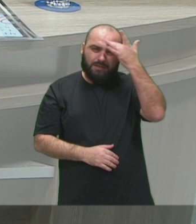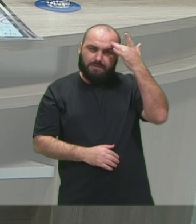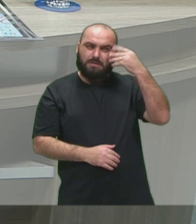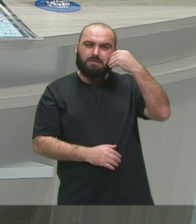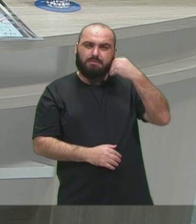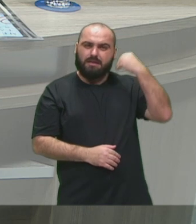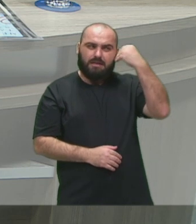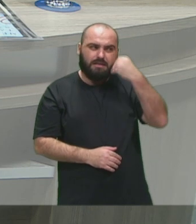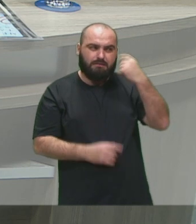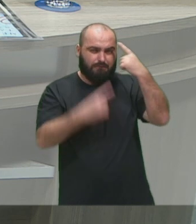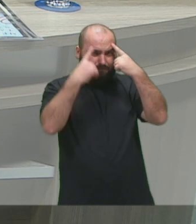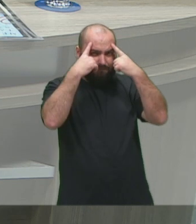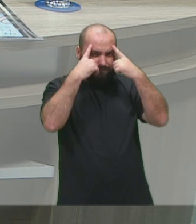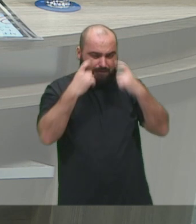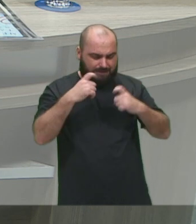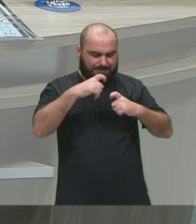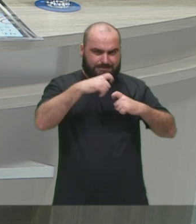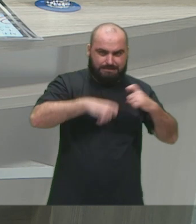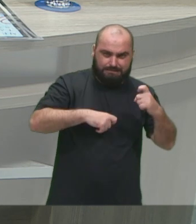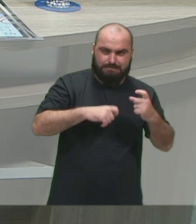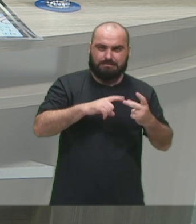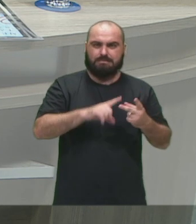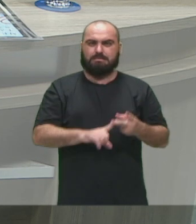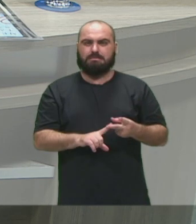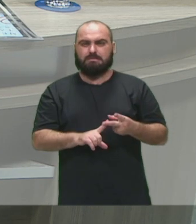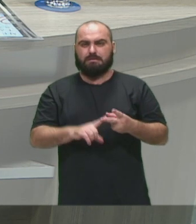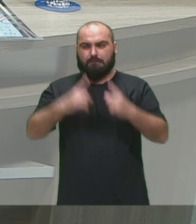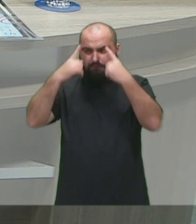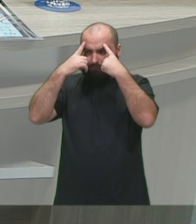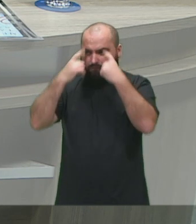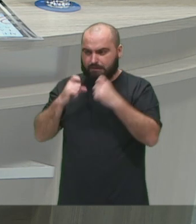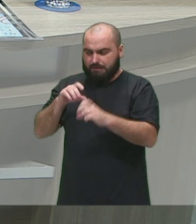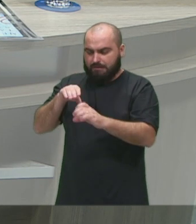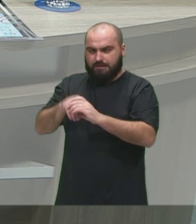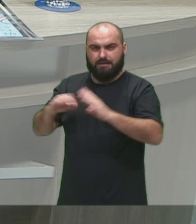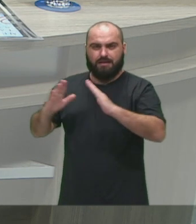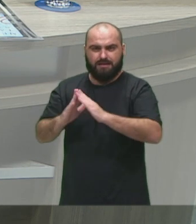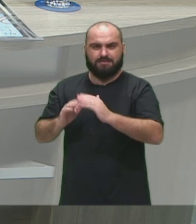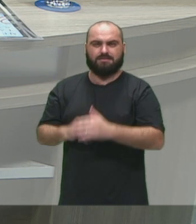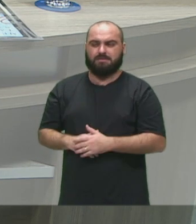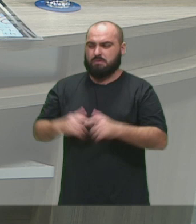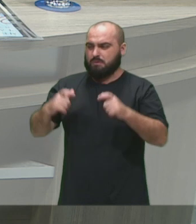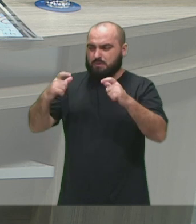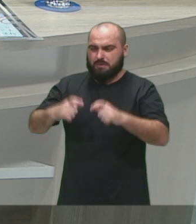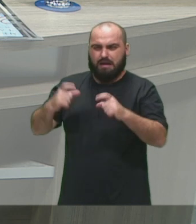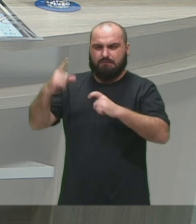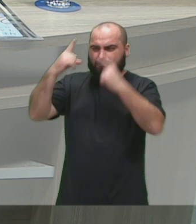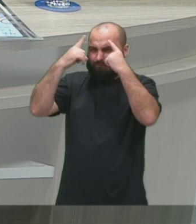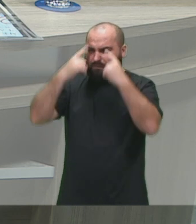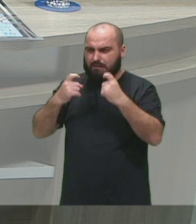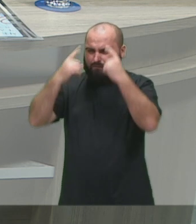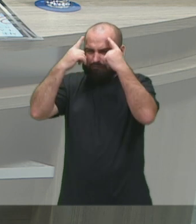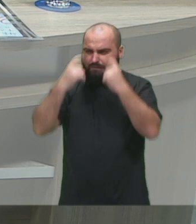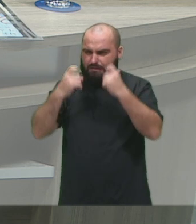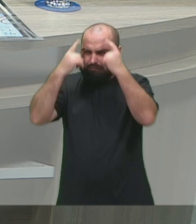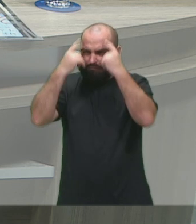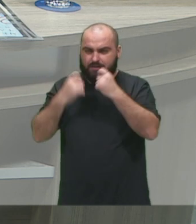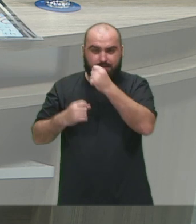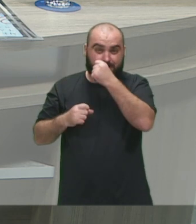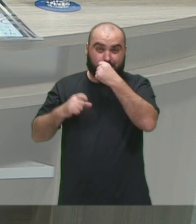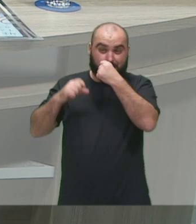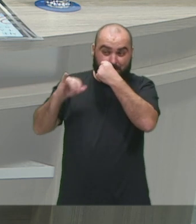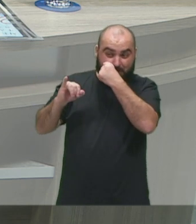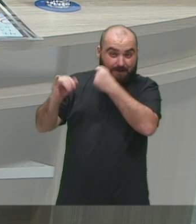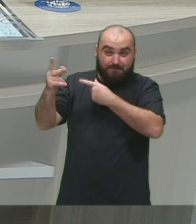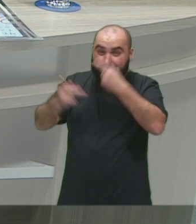sexual, um processo de violência doméstica, onde ela cresce num lar hostil, cheio de violência, se ela não falar sobre isso, ela